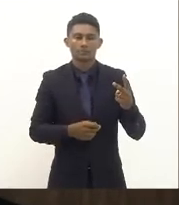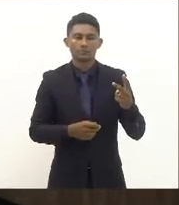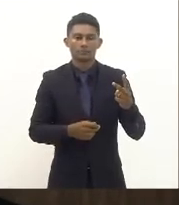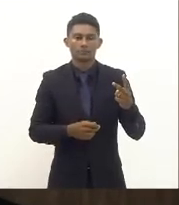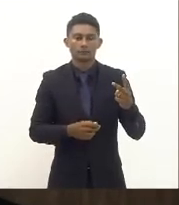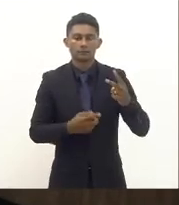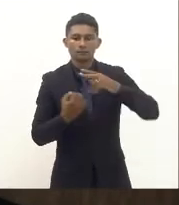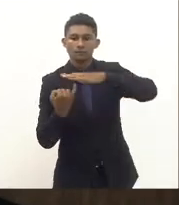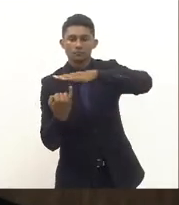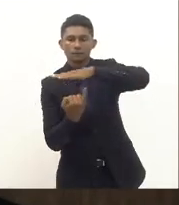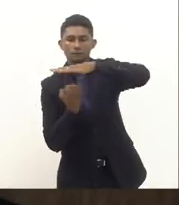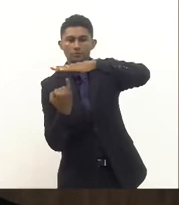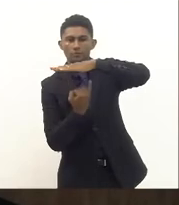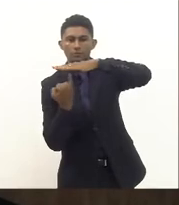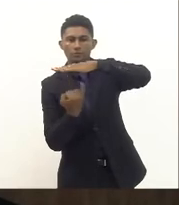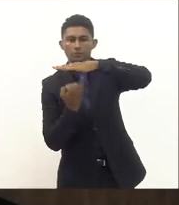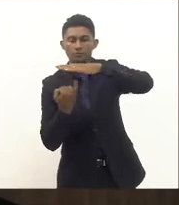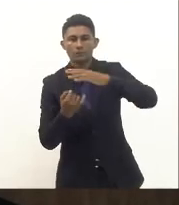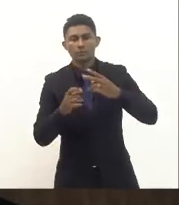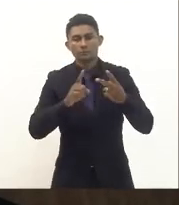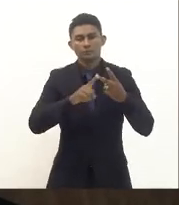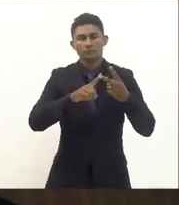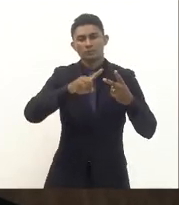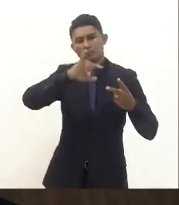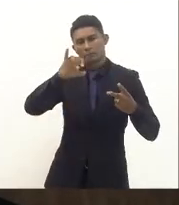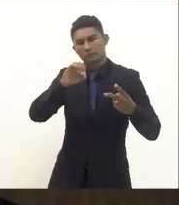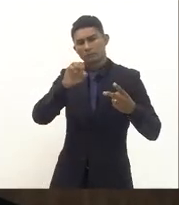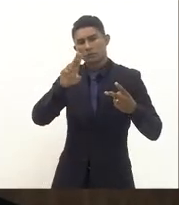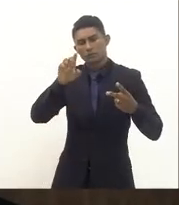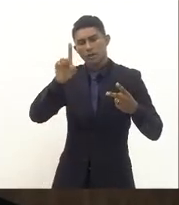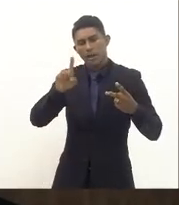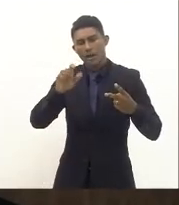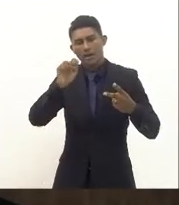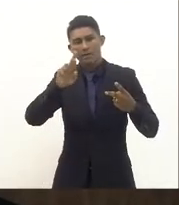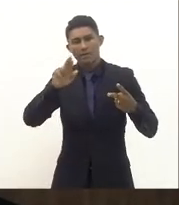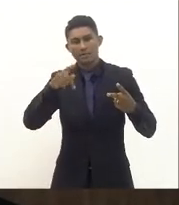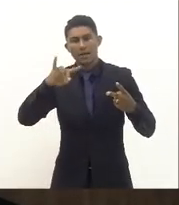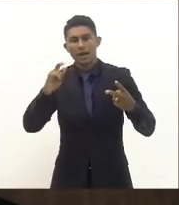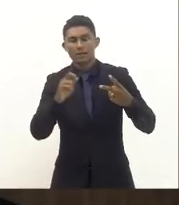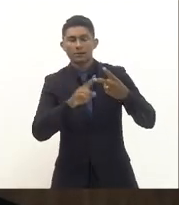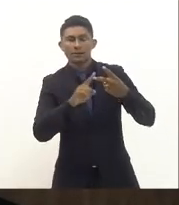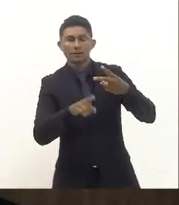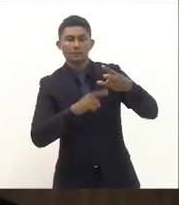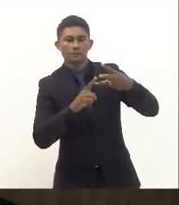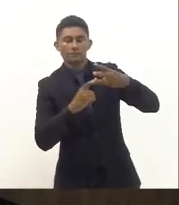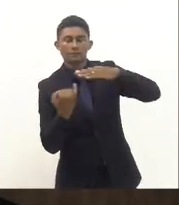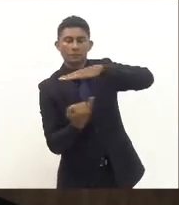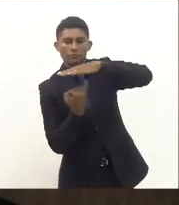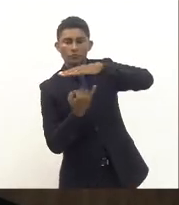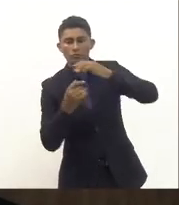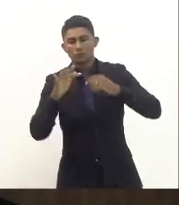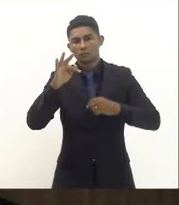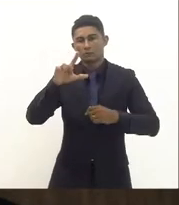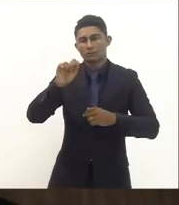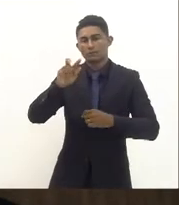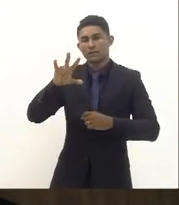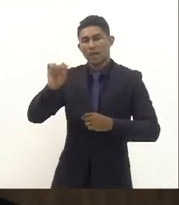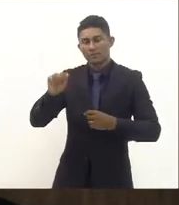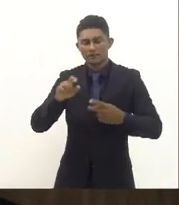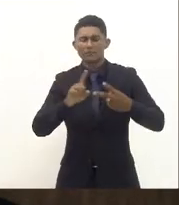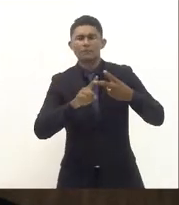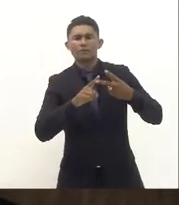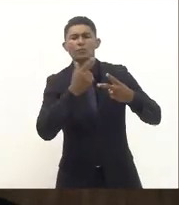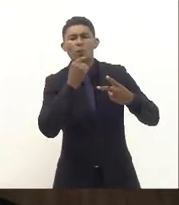o Instituto do programa Josué aranha e do Instituto Flávia Alessandra José Aranha foi um líder daquela